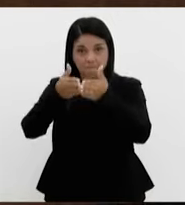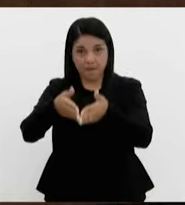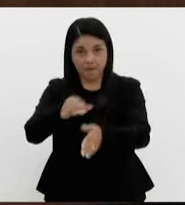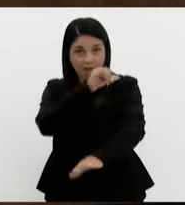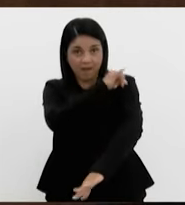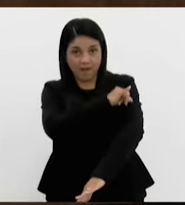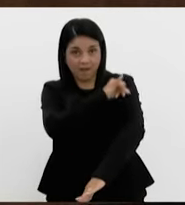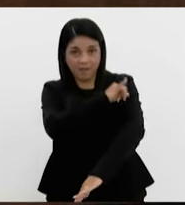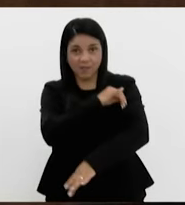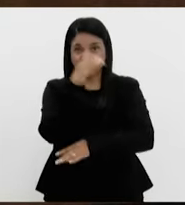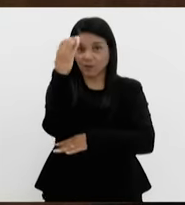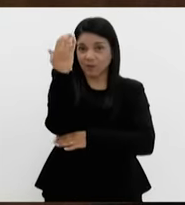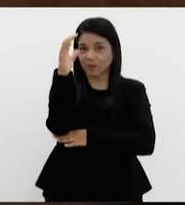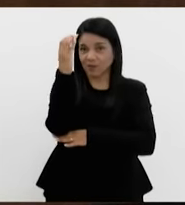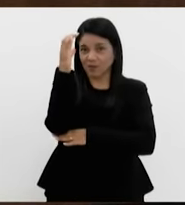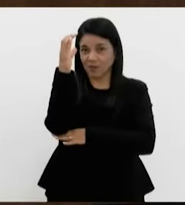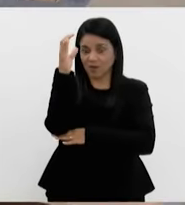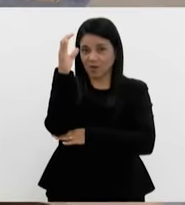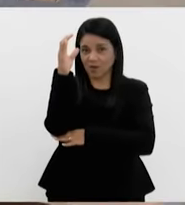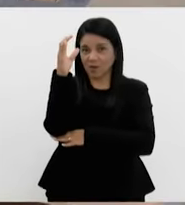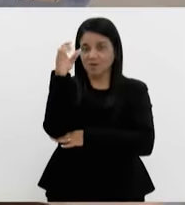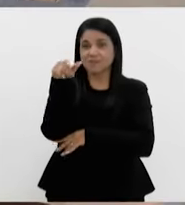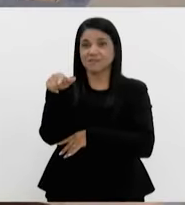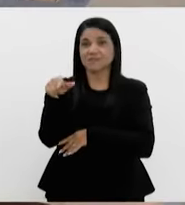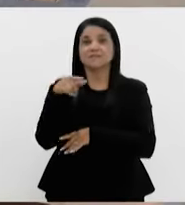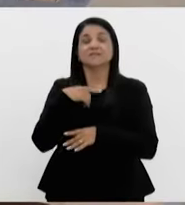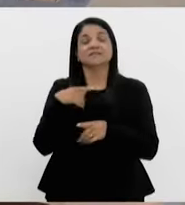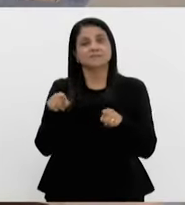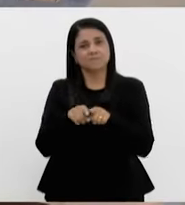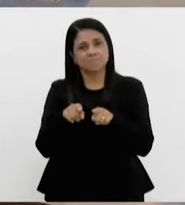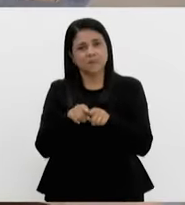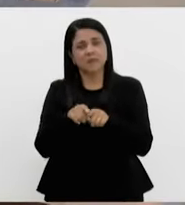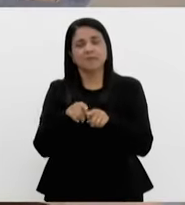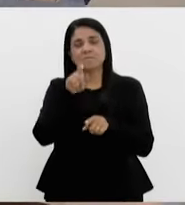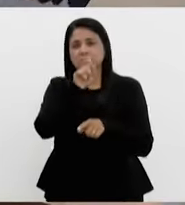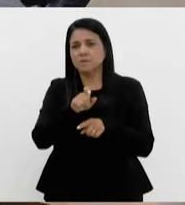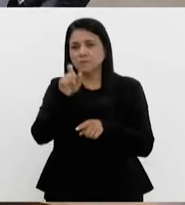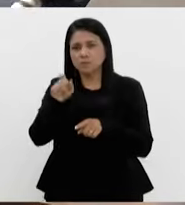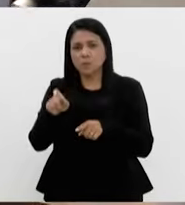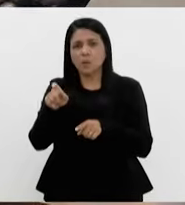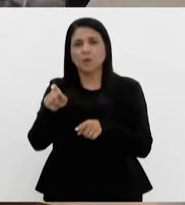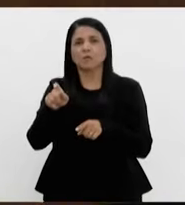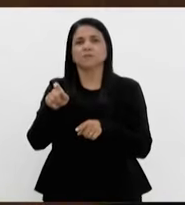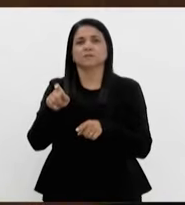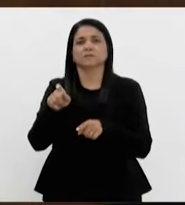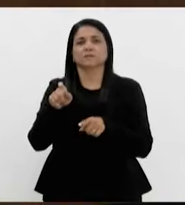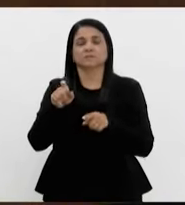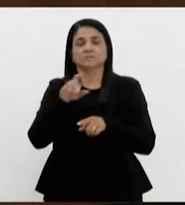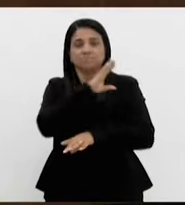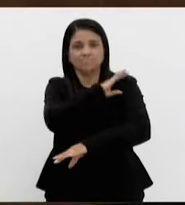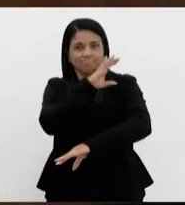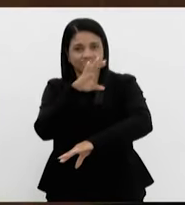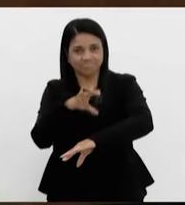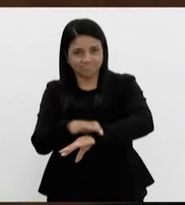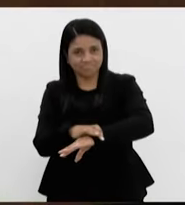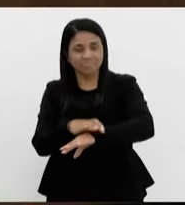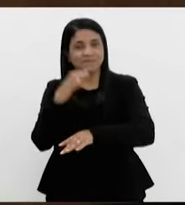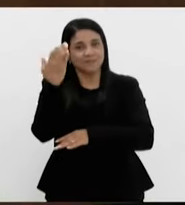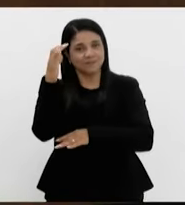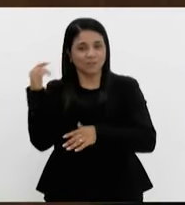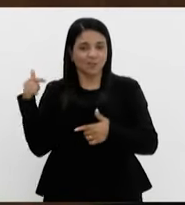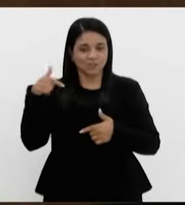esse povo trazendo os fiéis de Niterói para a Praça 15, isso no dia